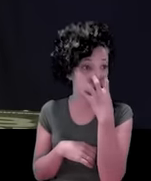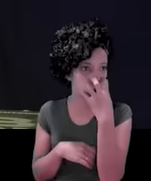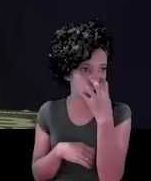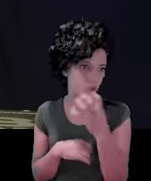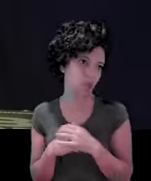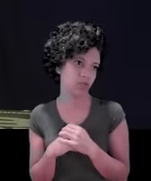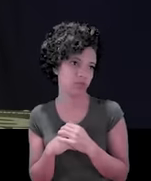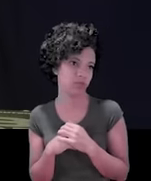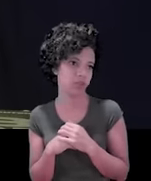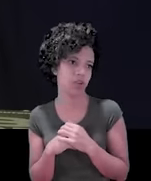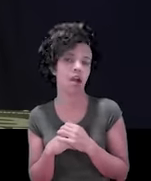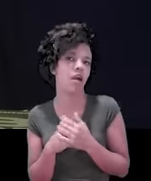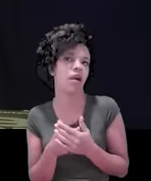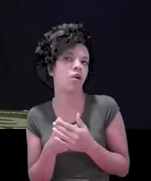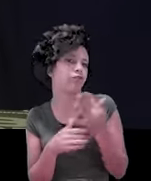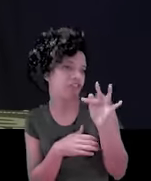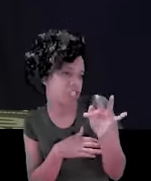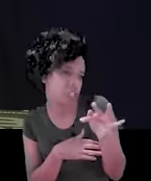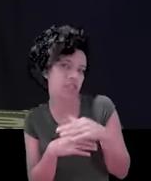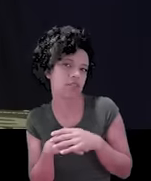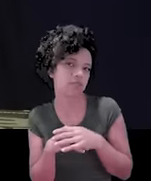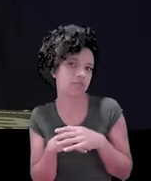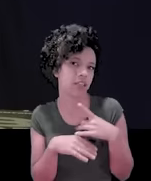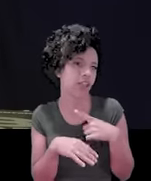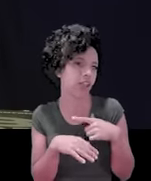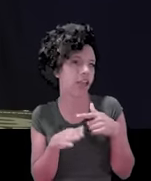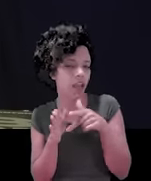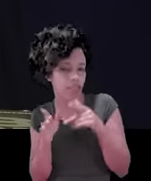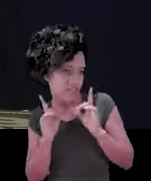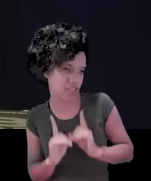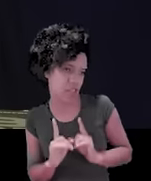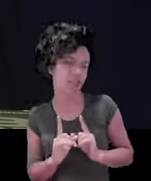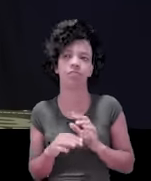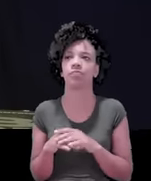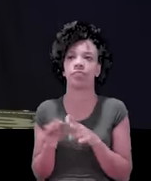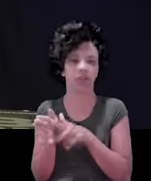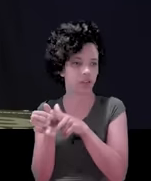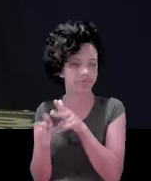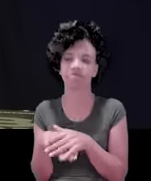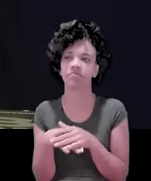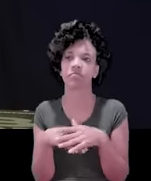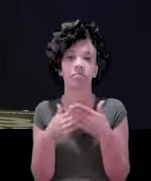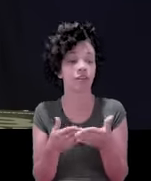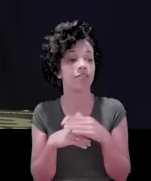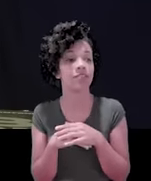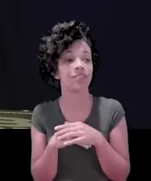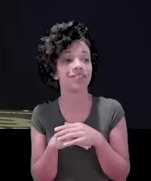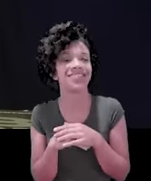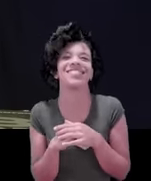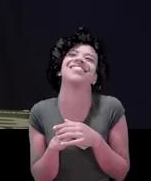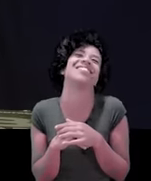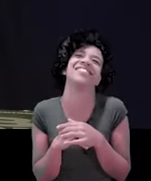cachorro mesmo perguntou é um bulldog francês que ele tem que o bichinho é paraplégico perdendo se arrastando assim e E